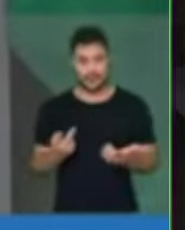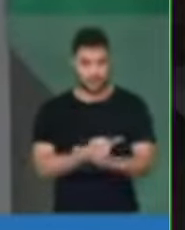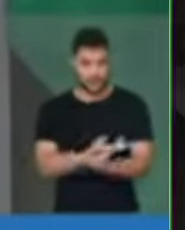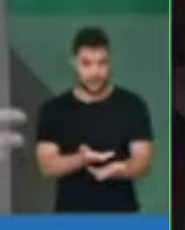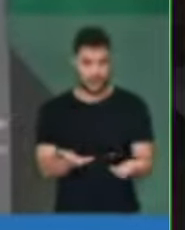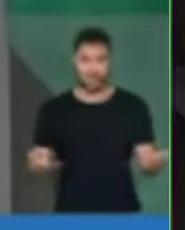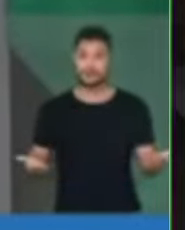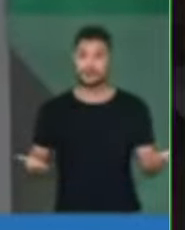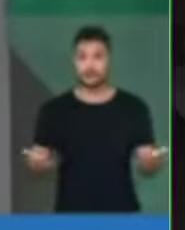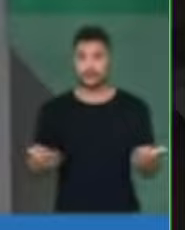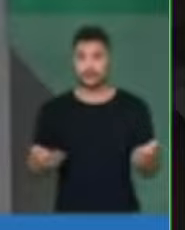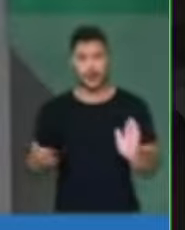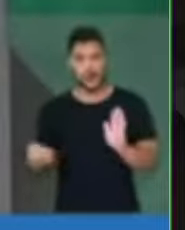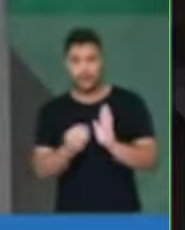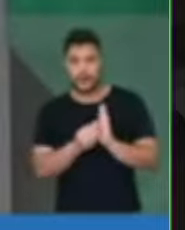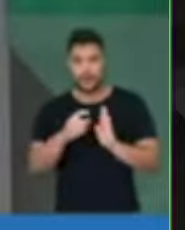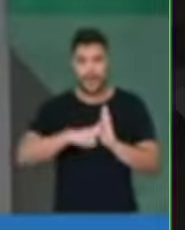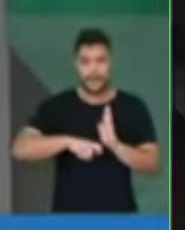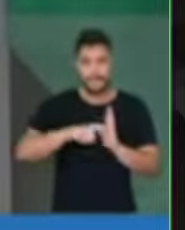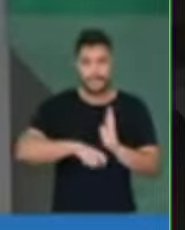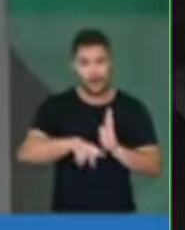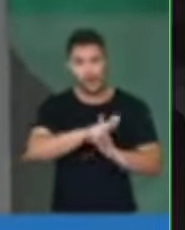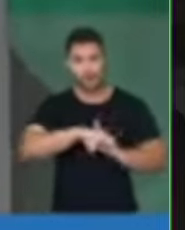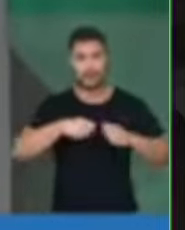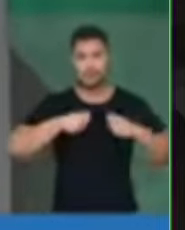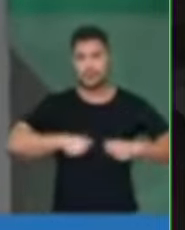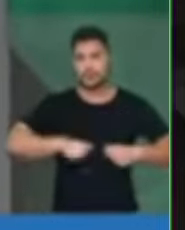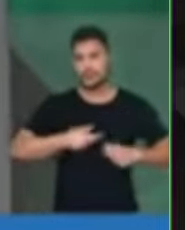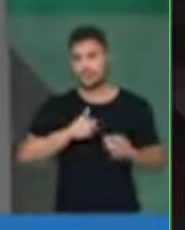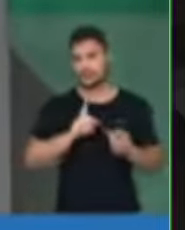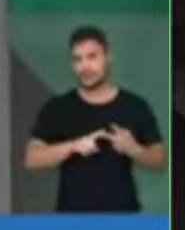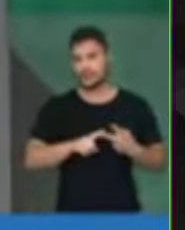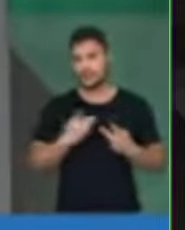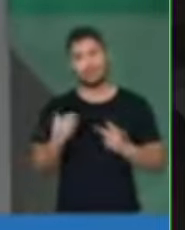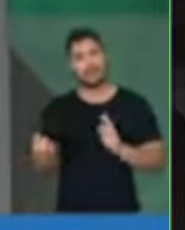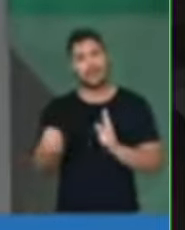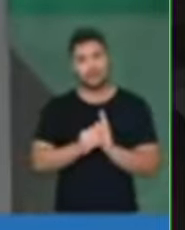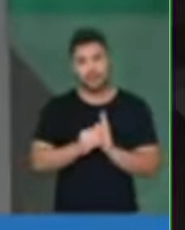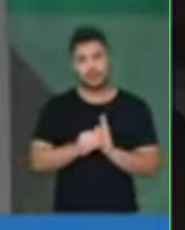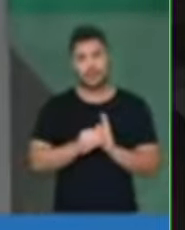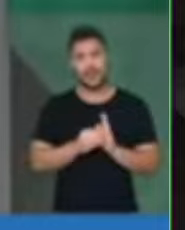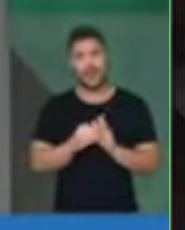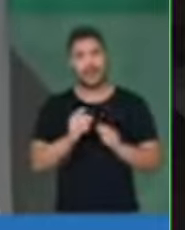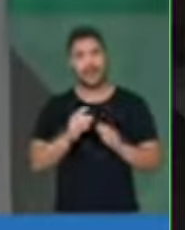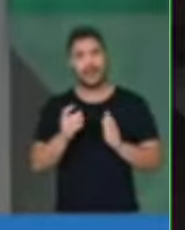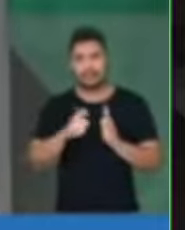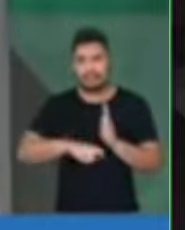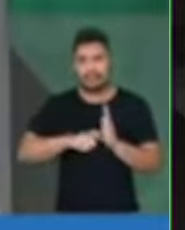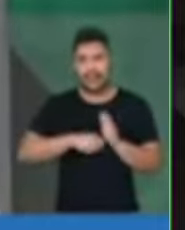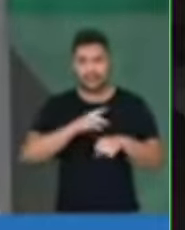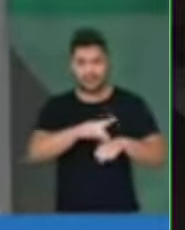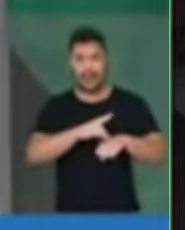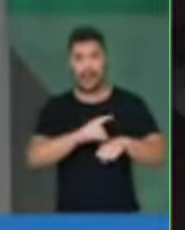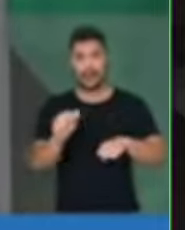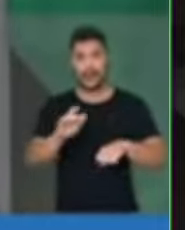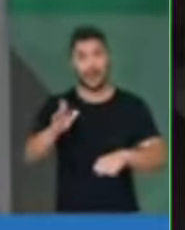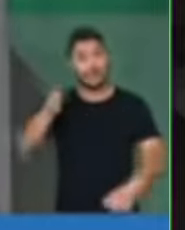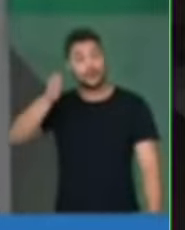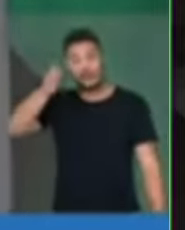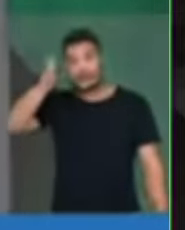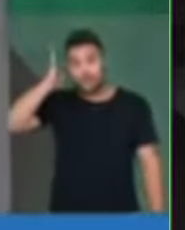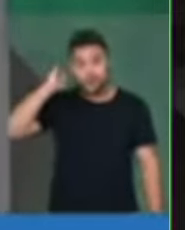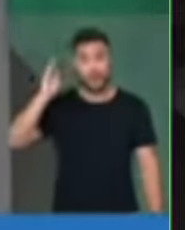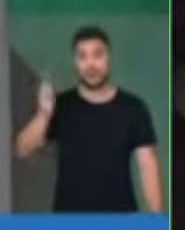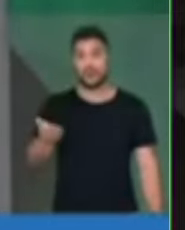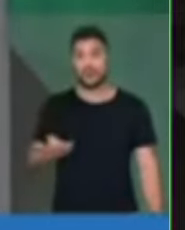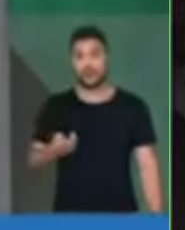acontecendo. Taxou as blusinhas, quer taxar até as carnes nobres, mas é muito burro.